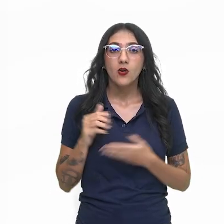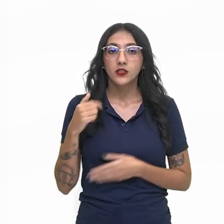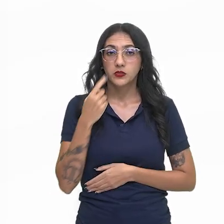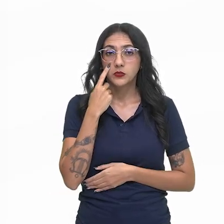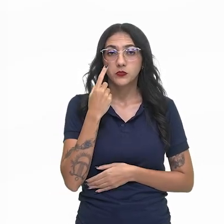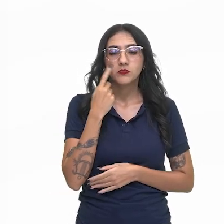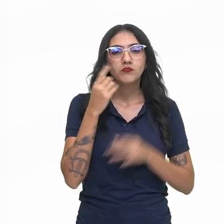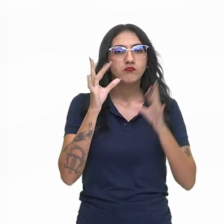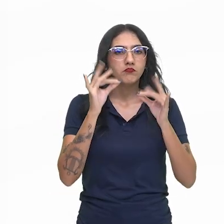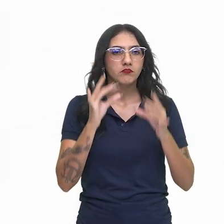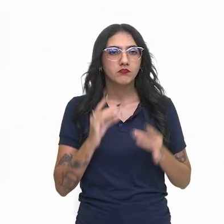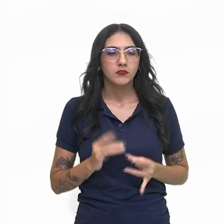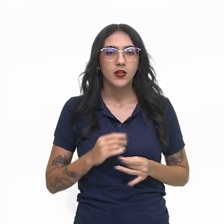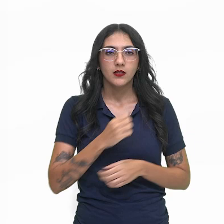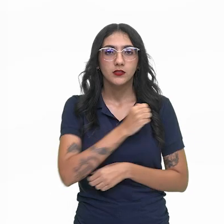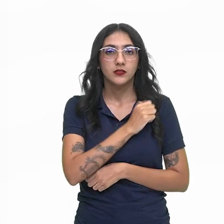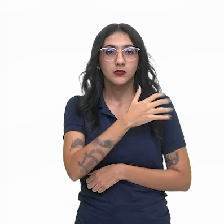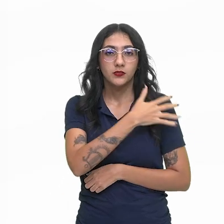Brasil.